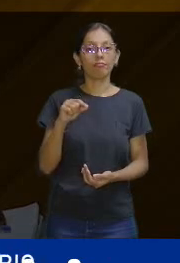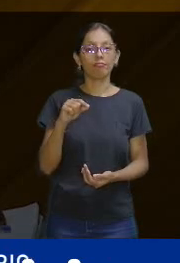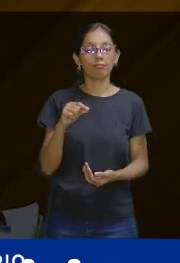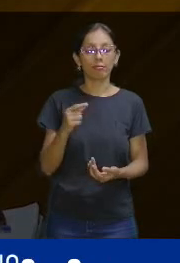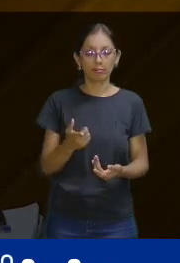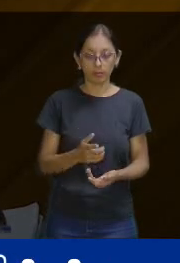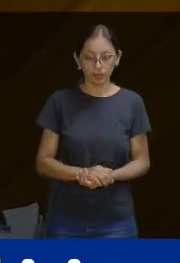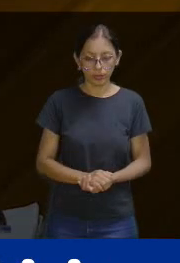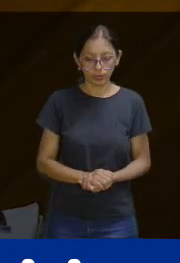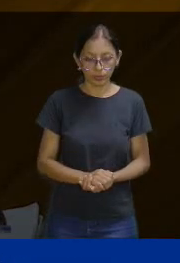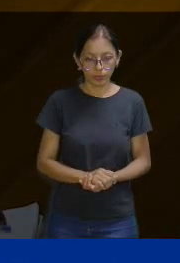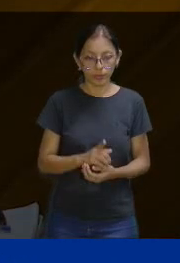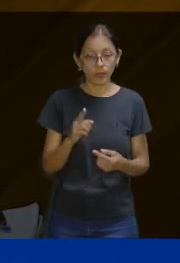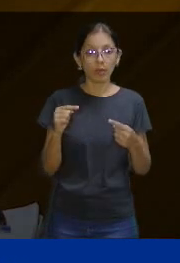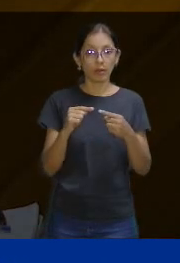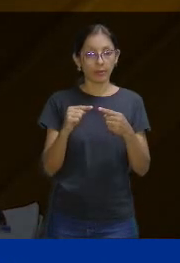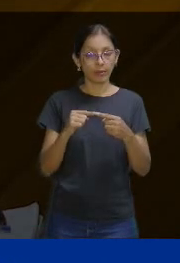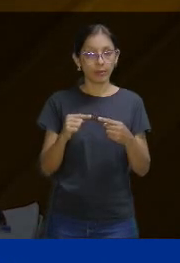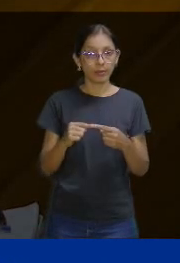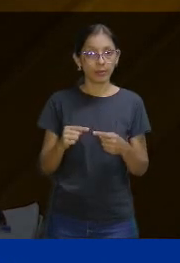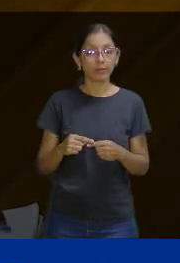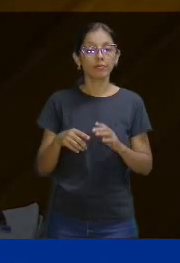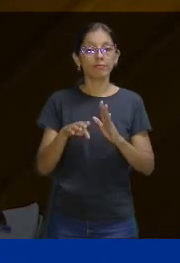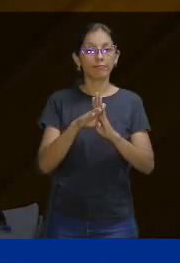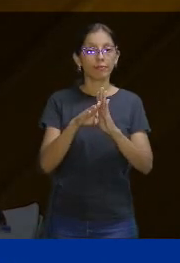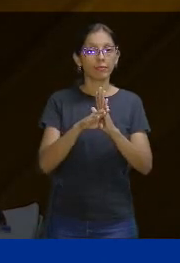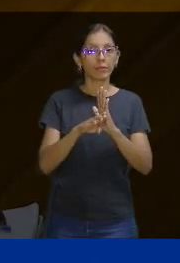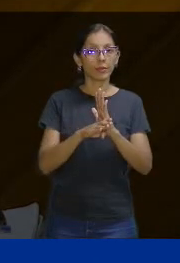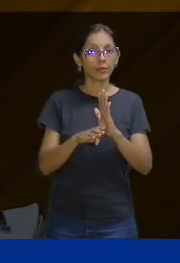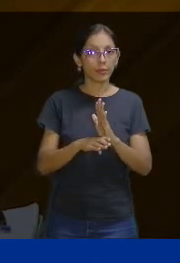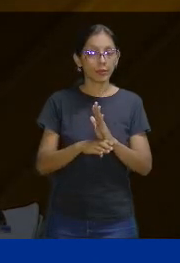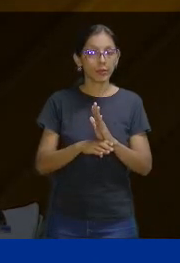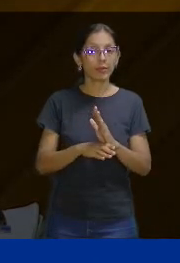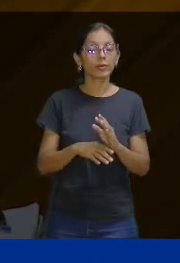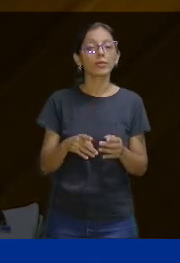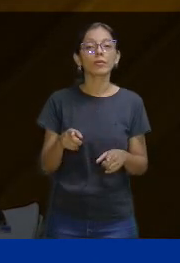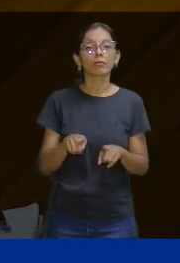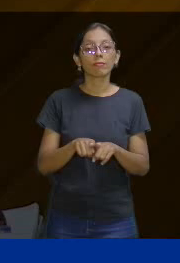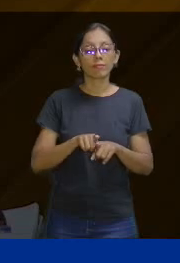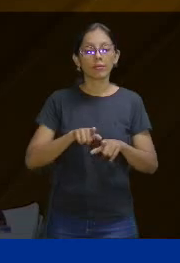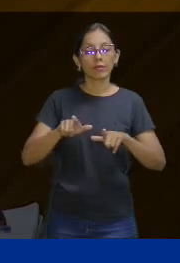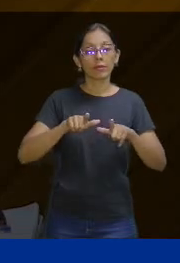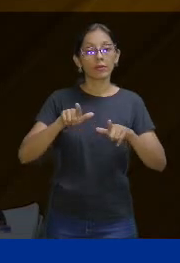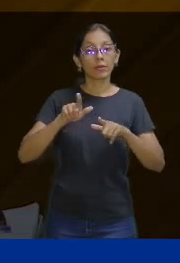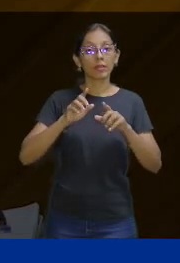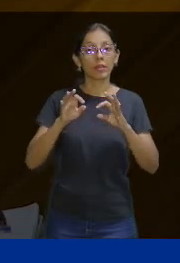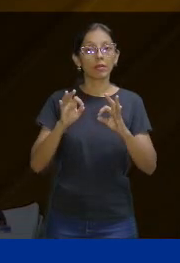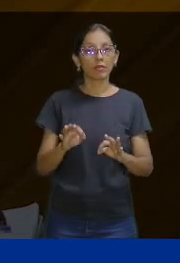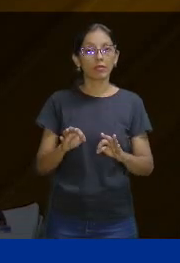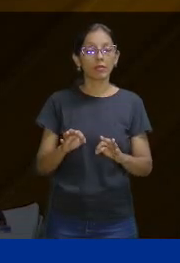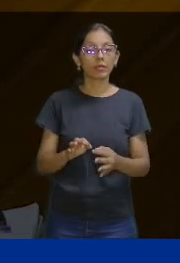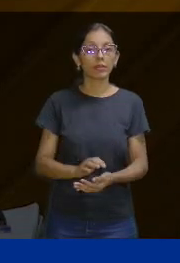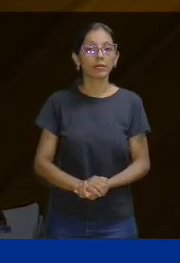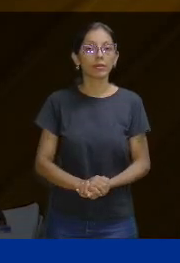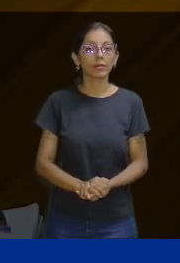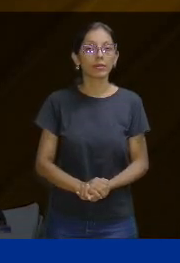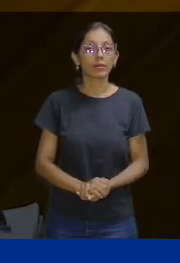reiterar a necessidade de aplicação dos princípios não só da moralidade, mas, sobretudo, da eficiência nessa perspectiva. Obrigada.